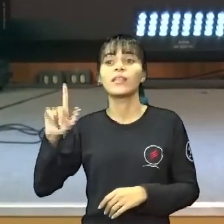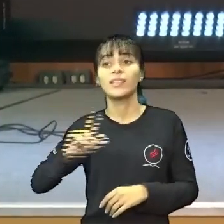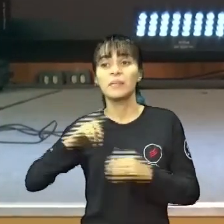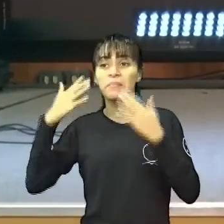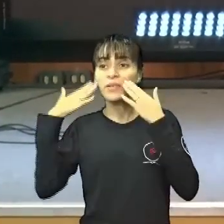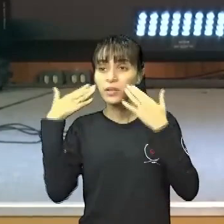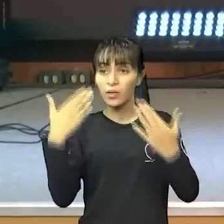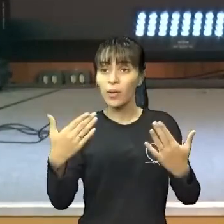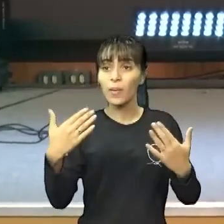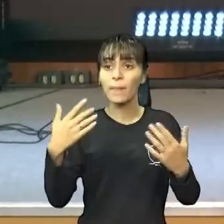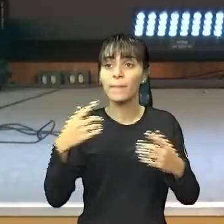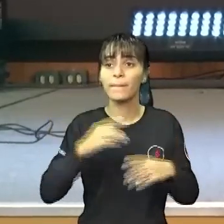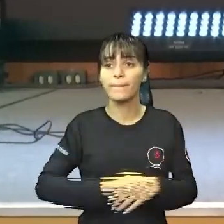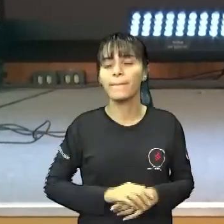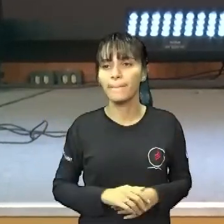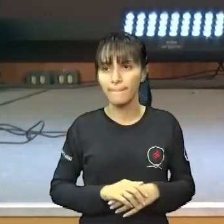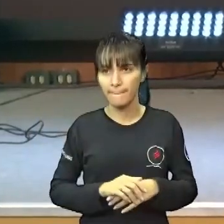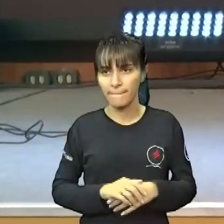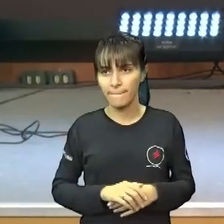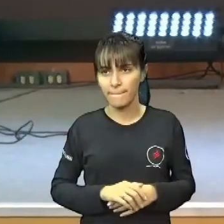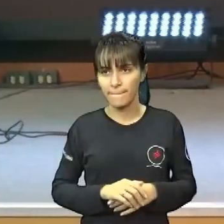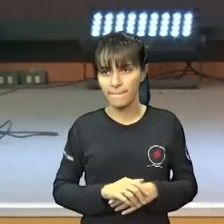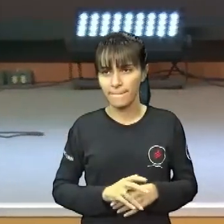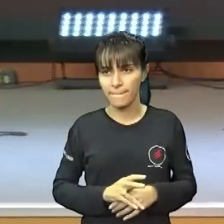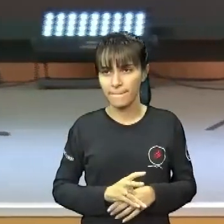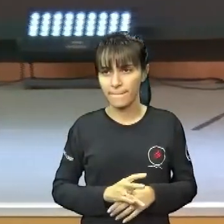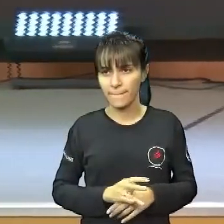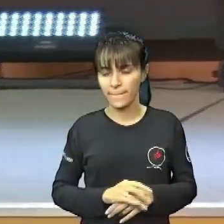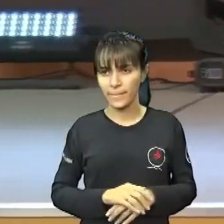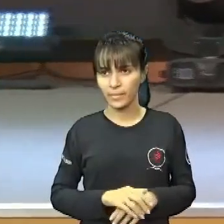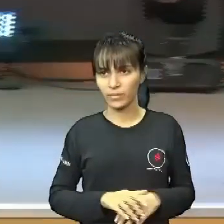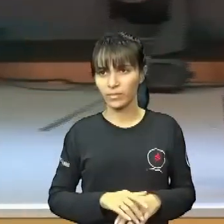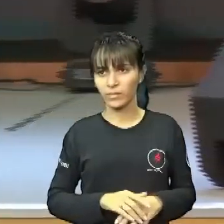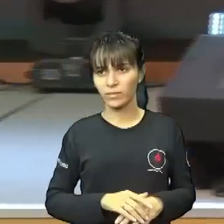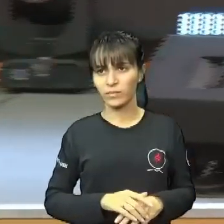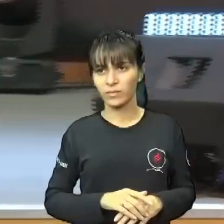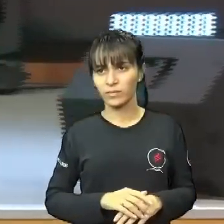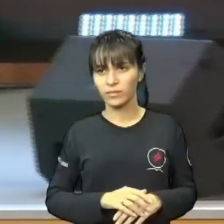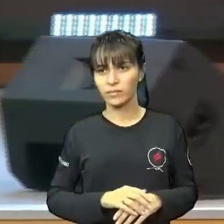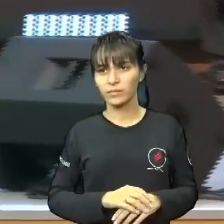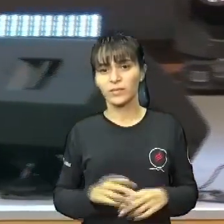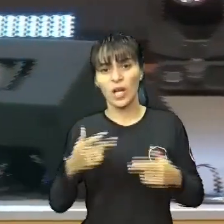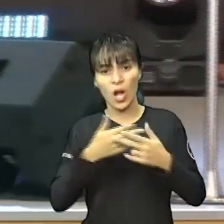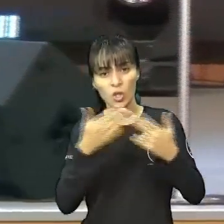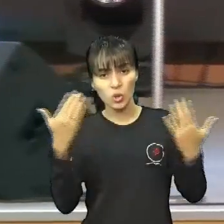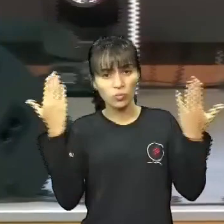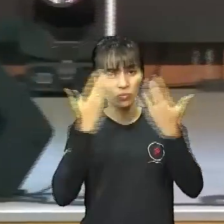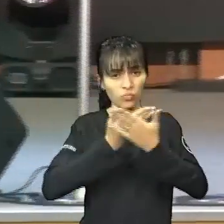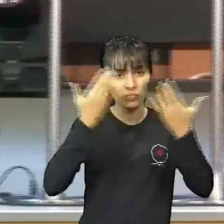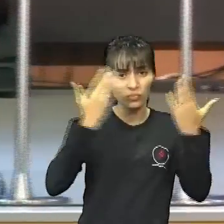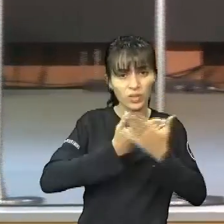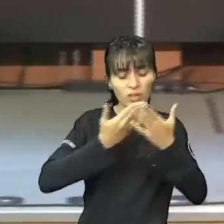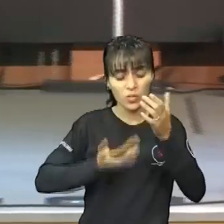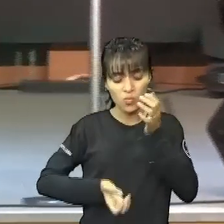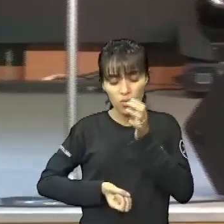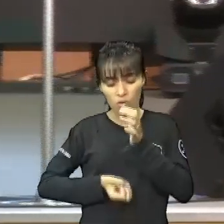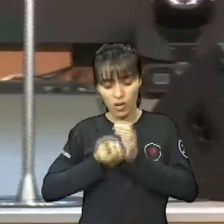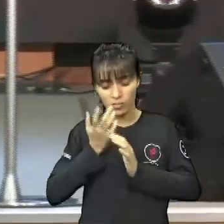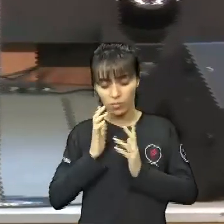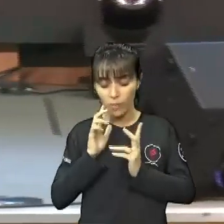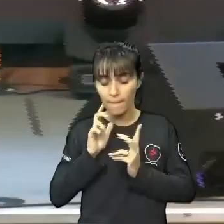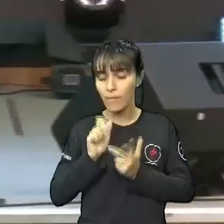porque Deus não manifestou escute isso as coisas invisíveis desde a criação do